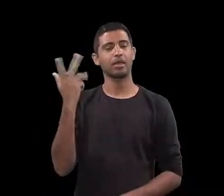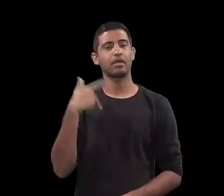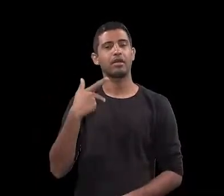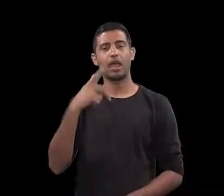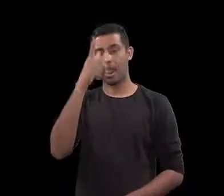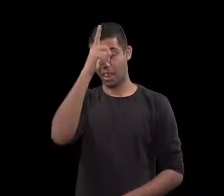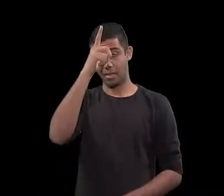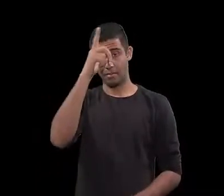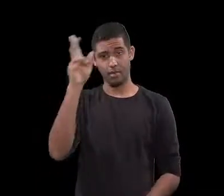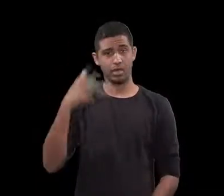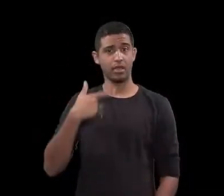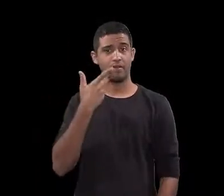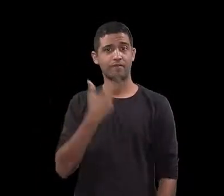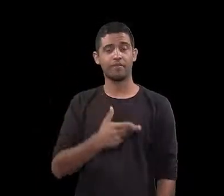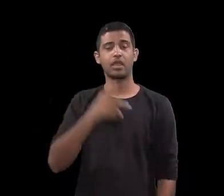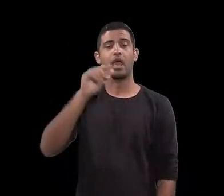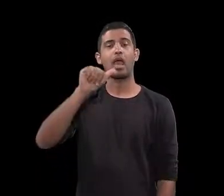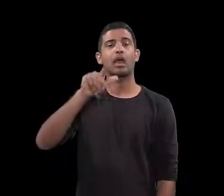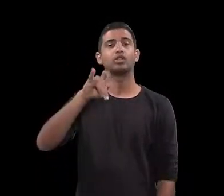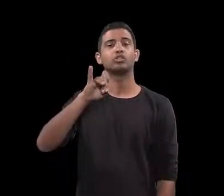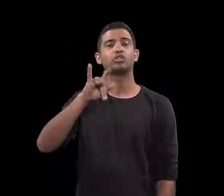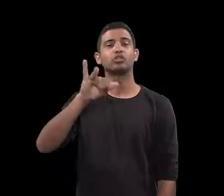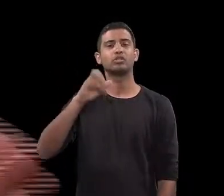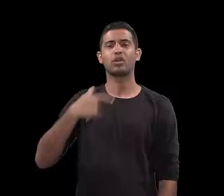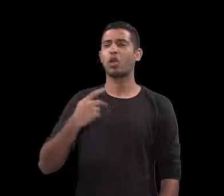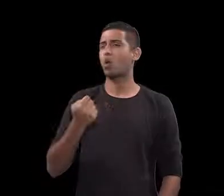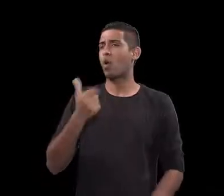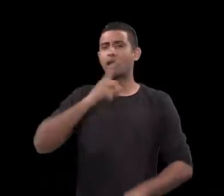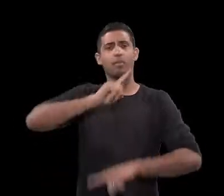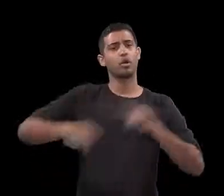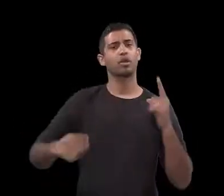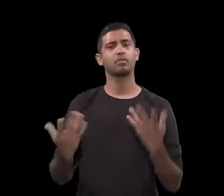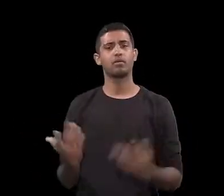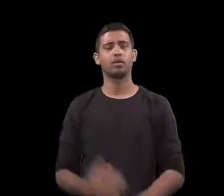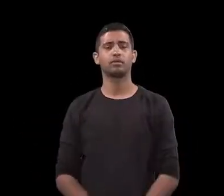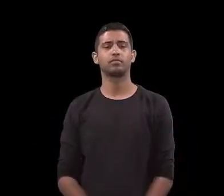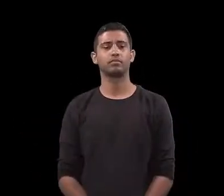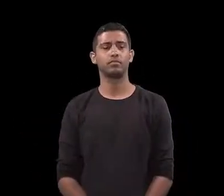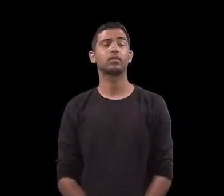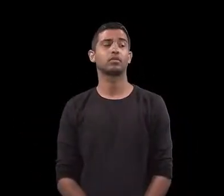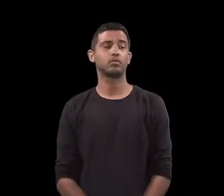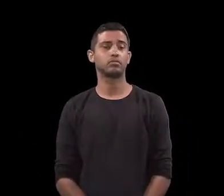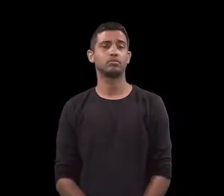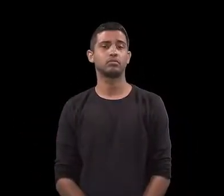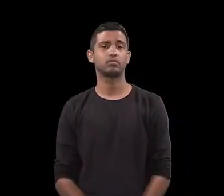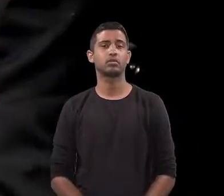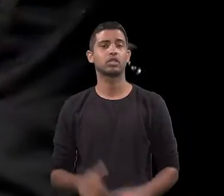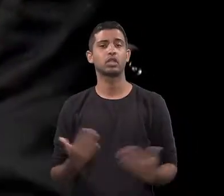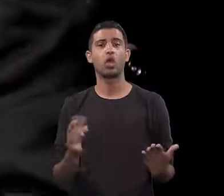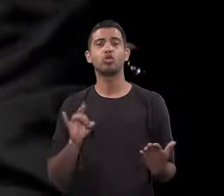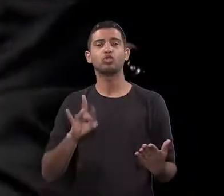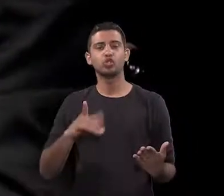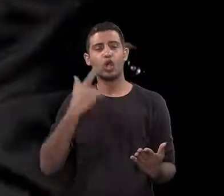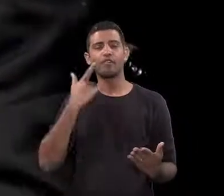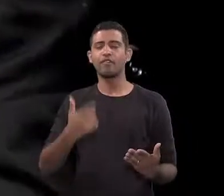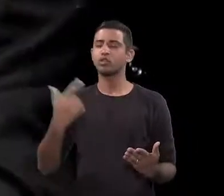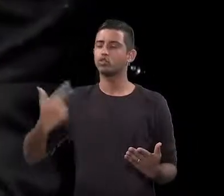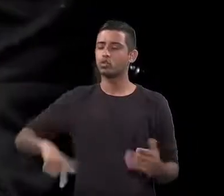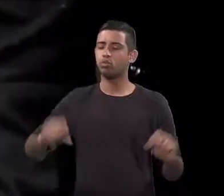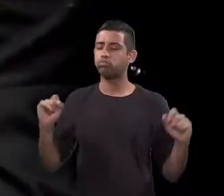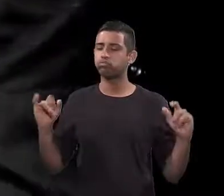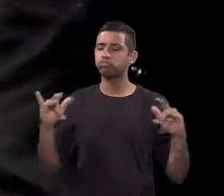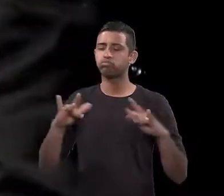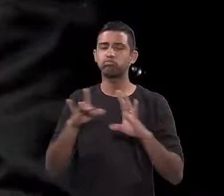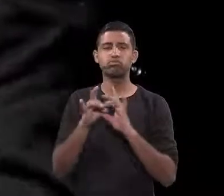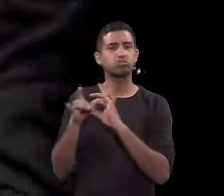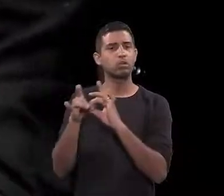socialista, não chegaram. Ou não foram quase proibidos. Então, só com a